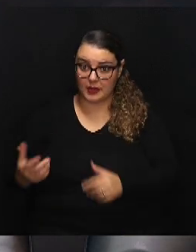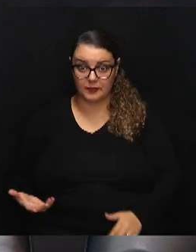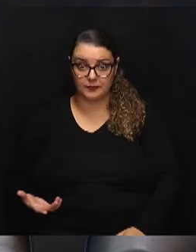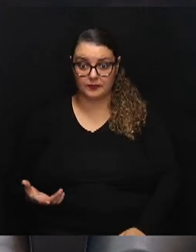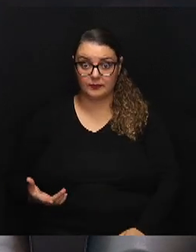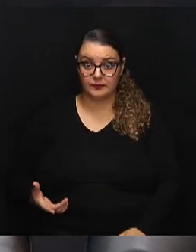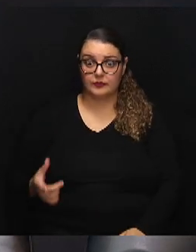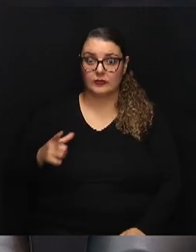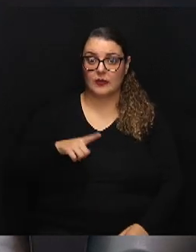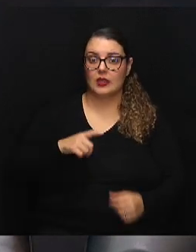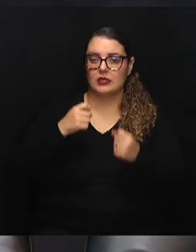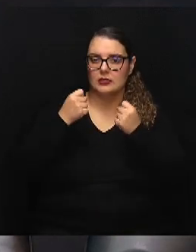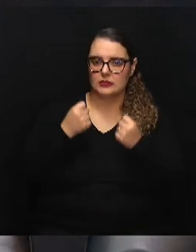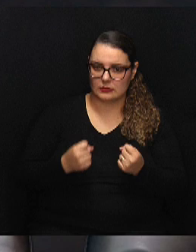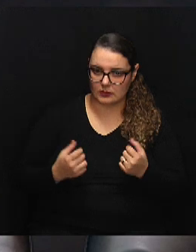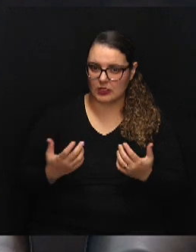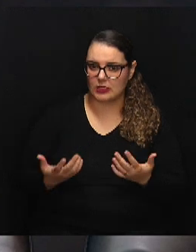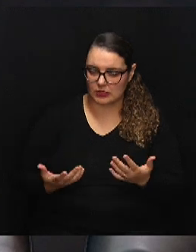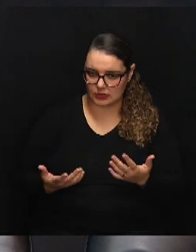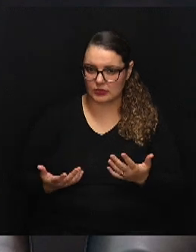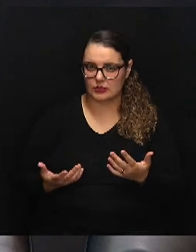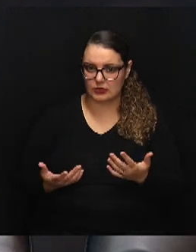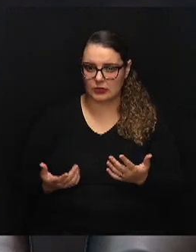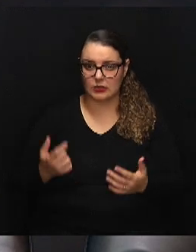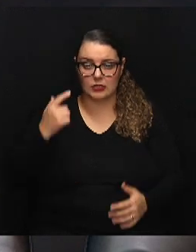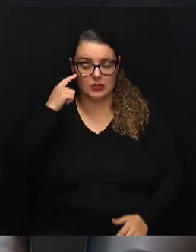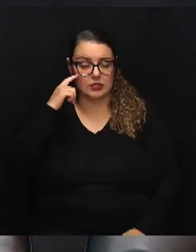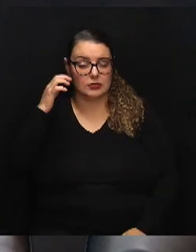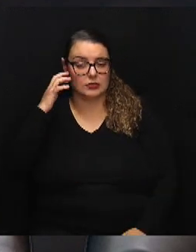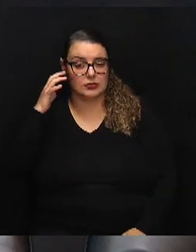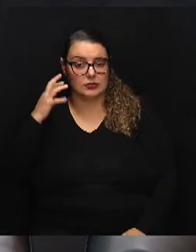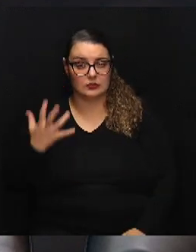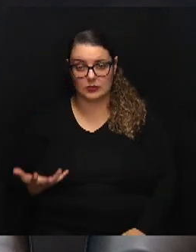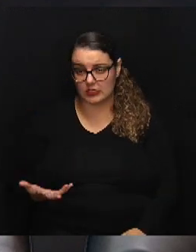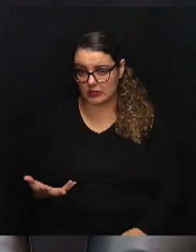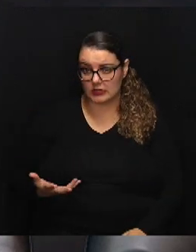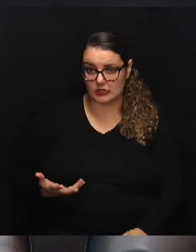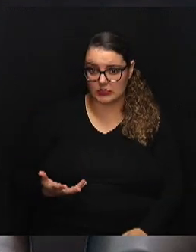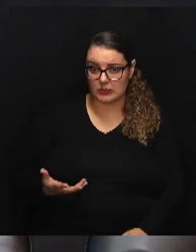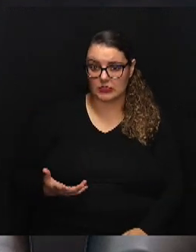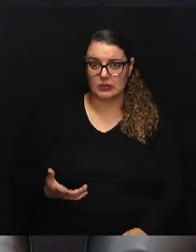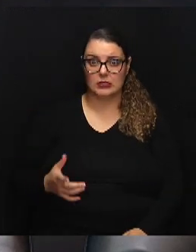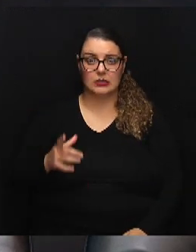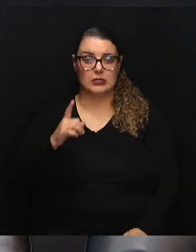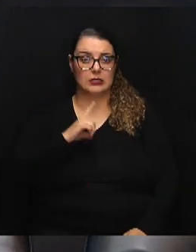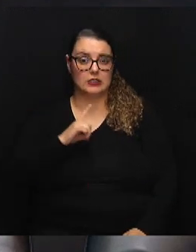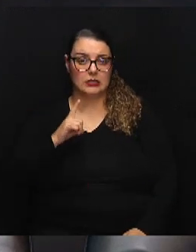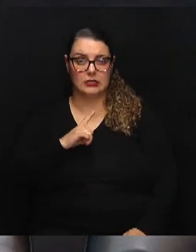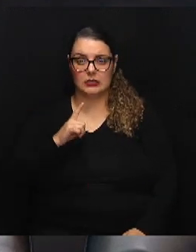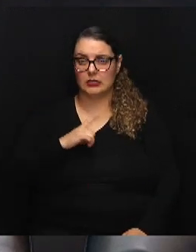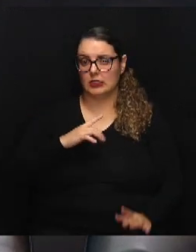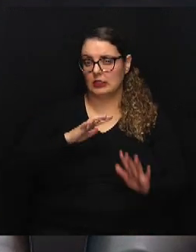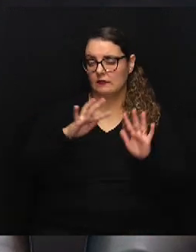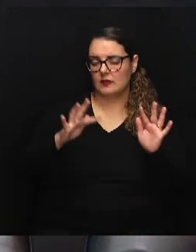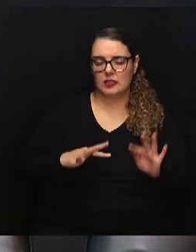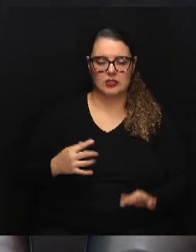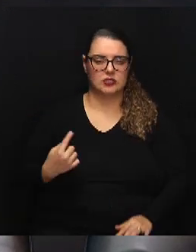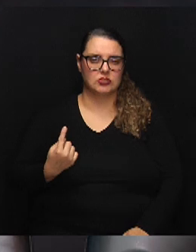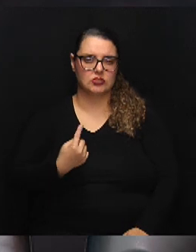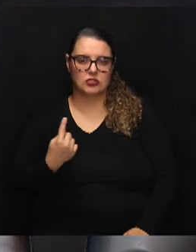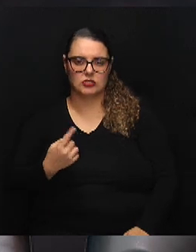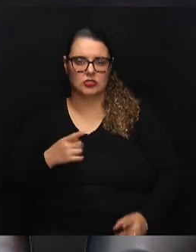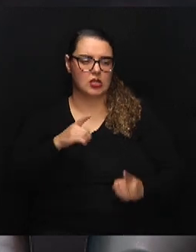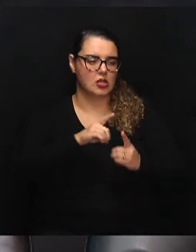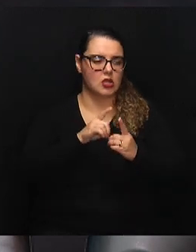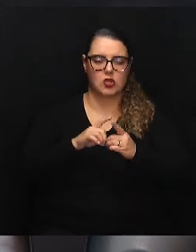esse peso, né, de pensar de que você tem que estar feliz sozinho, você tem que dar conta de